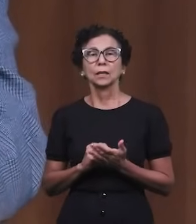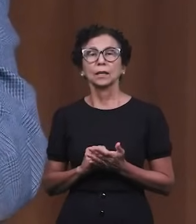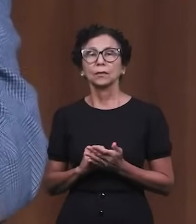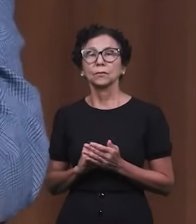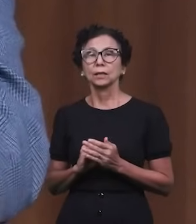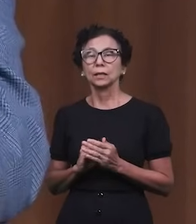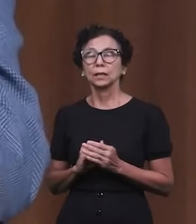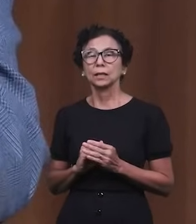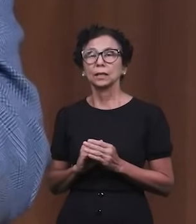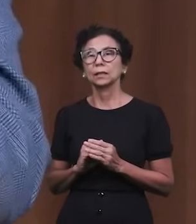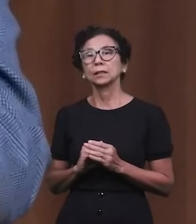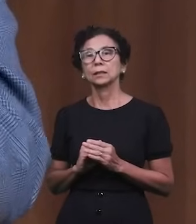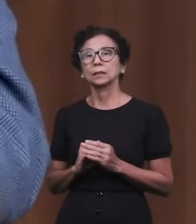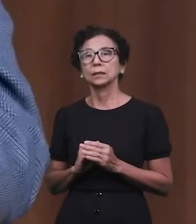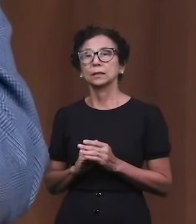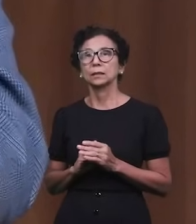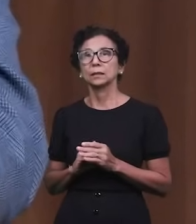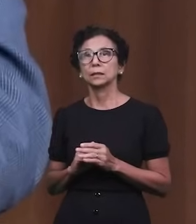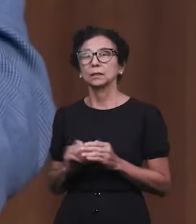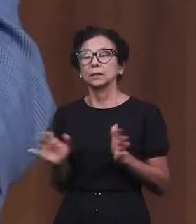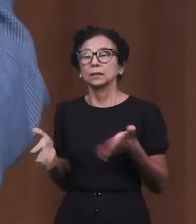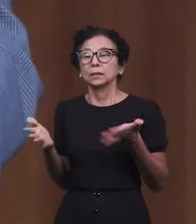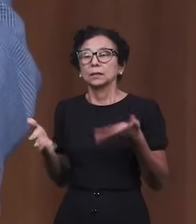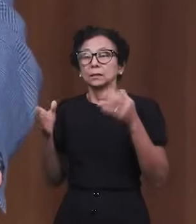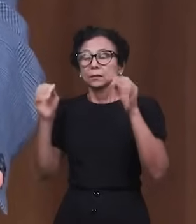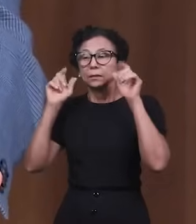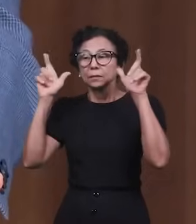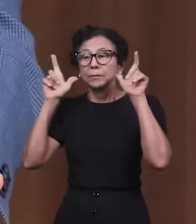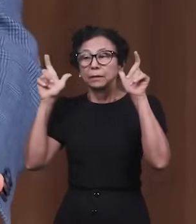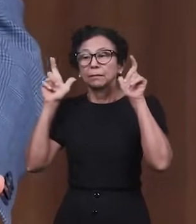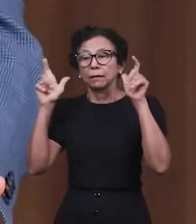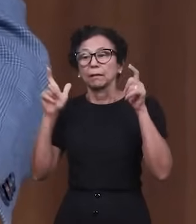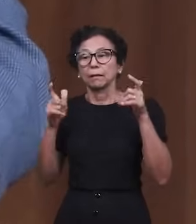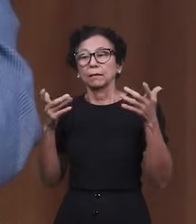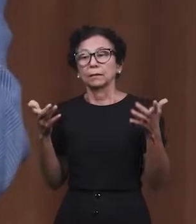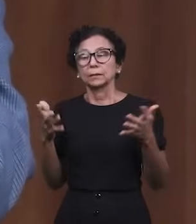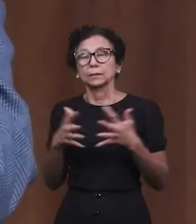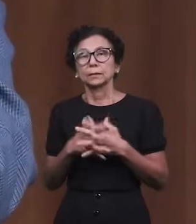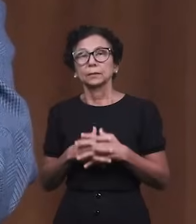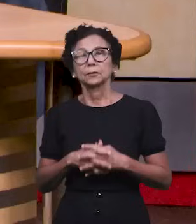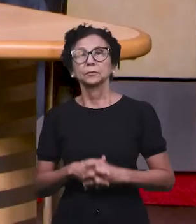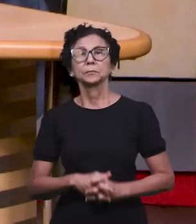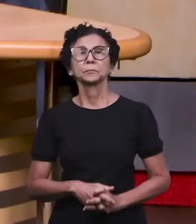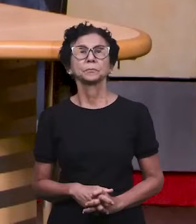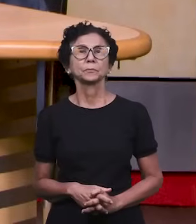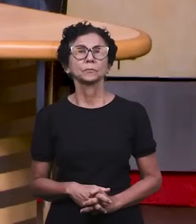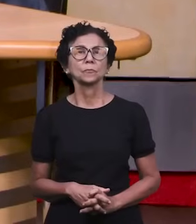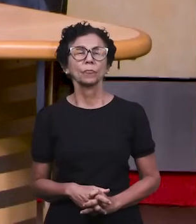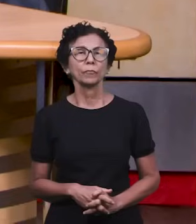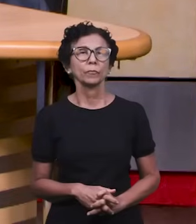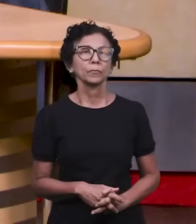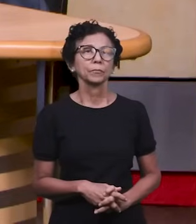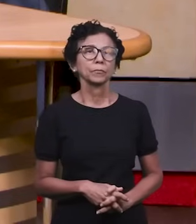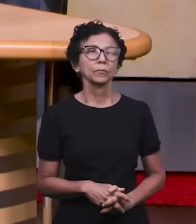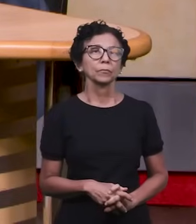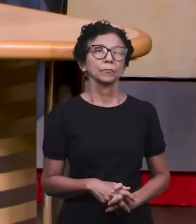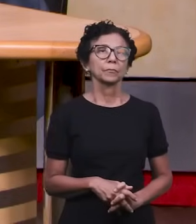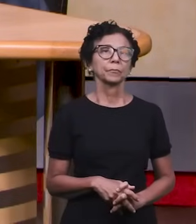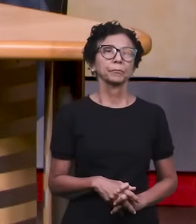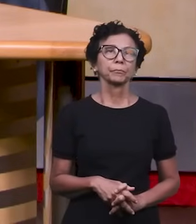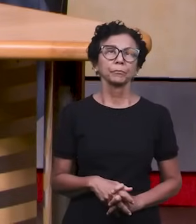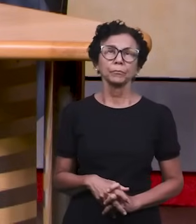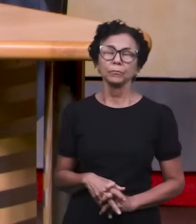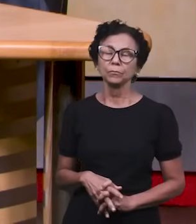despertá-la para se interessar. Ela estava acomodadinha na função que ela tinha. E, Amadeu, é muito importante na busca dos dons